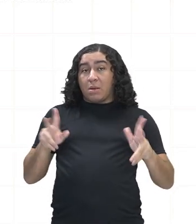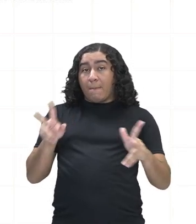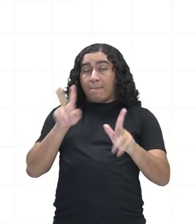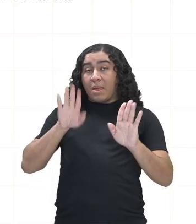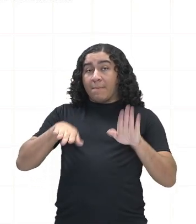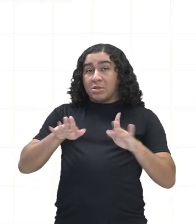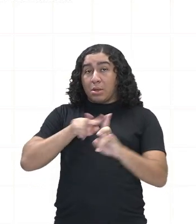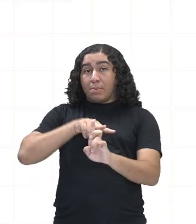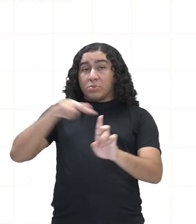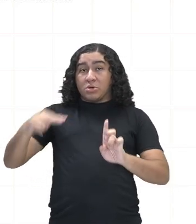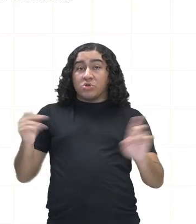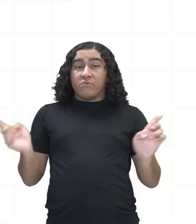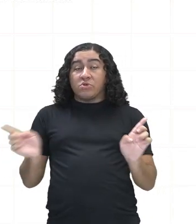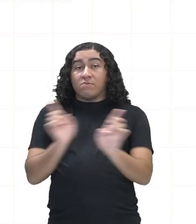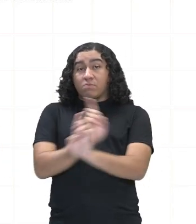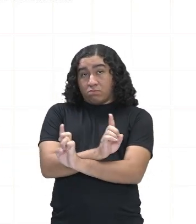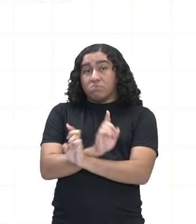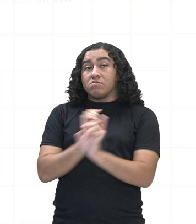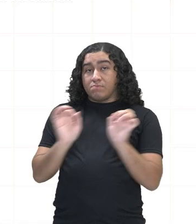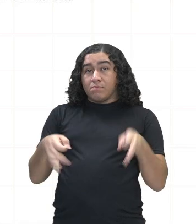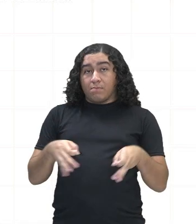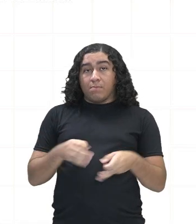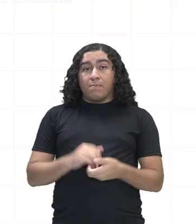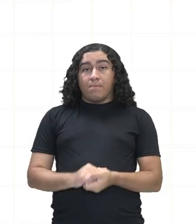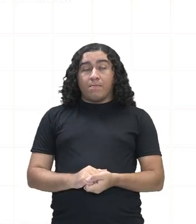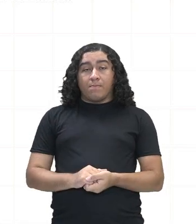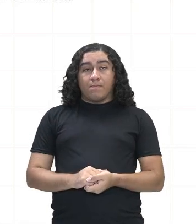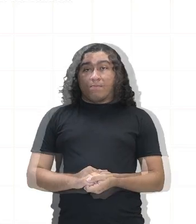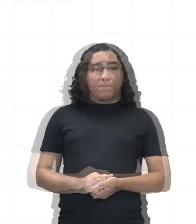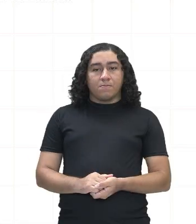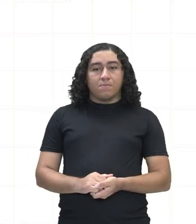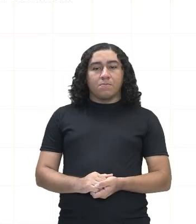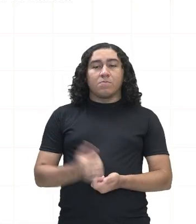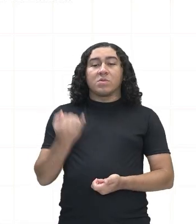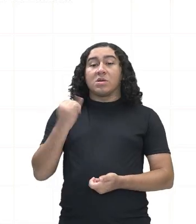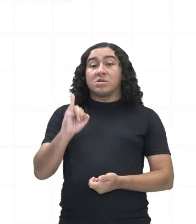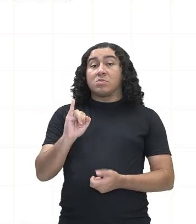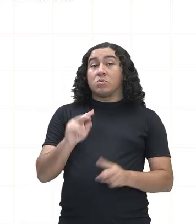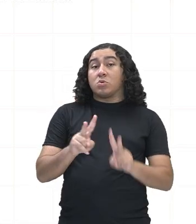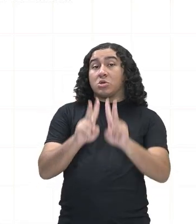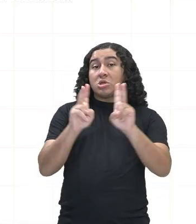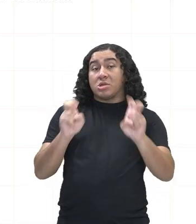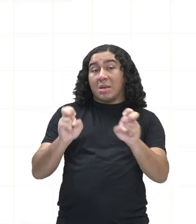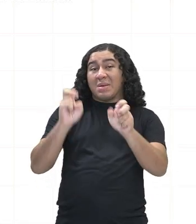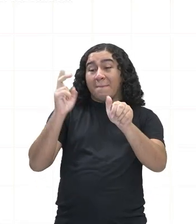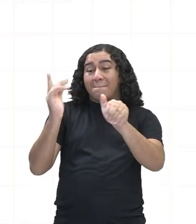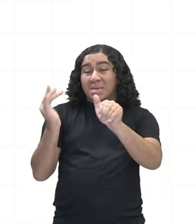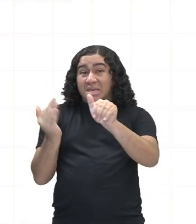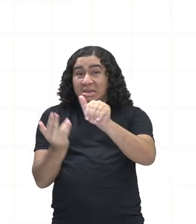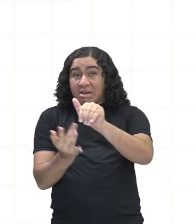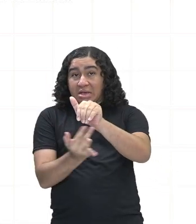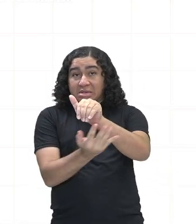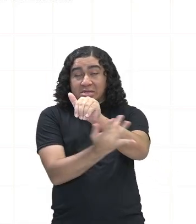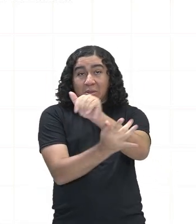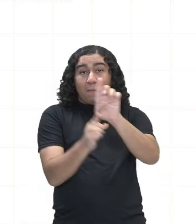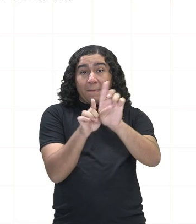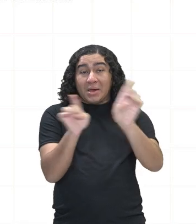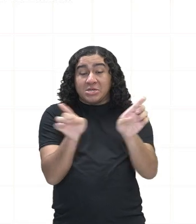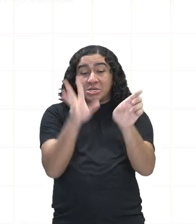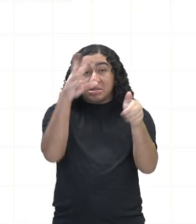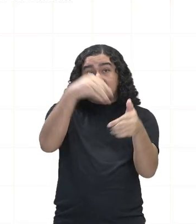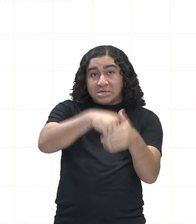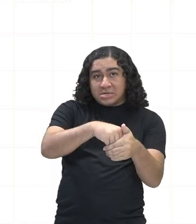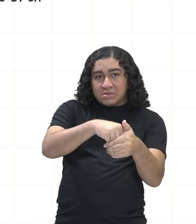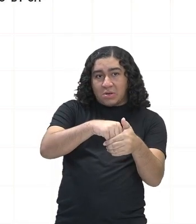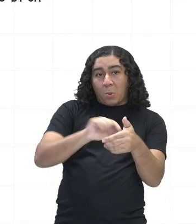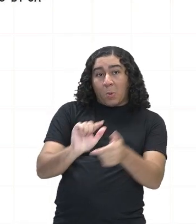né? Quando a gente fala sobre migração interna, já é uma outra situação, tá, pessoal? Como a gente vai